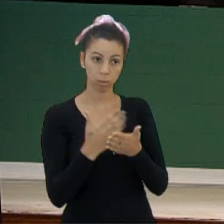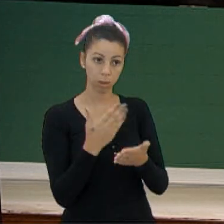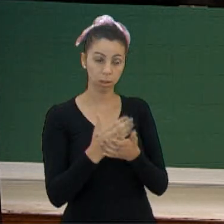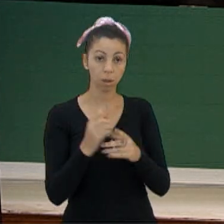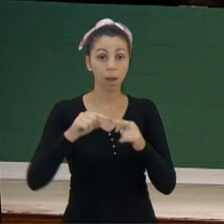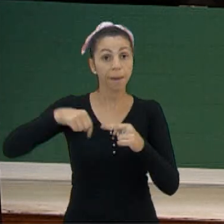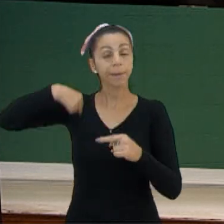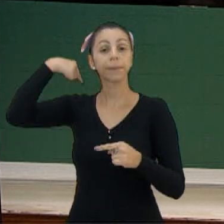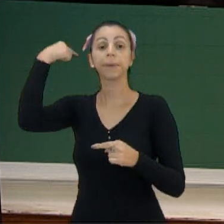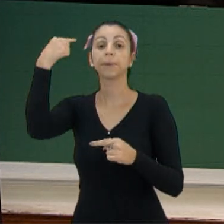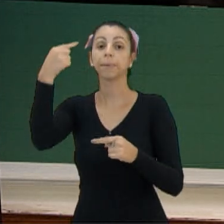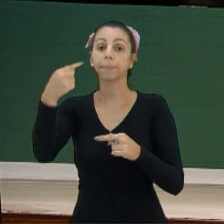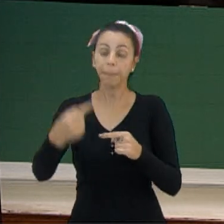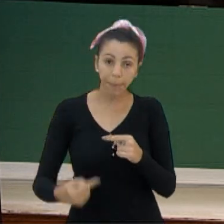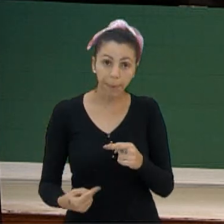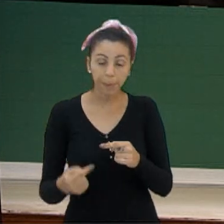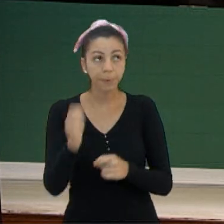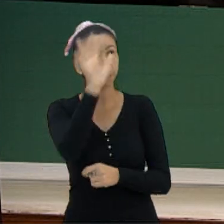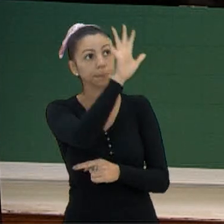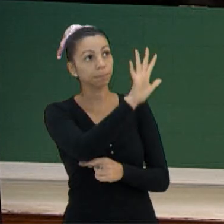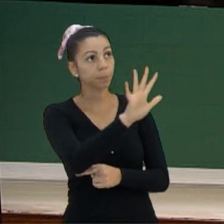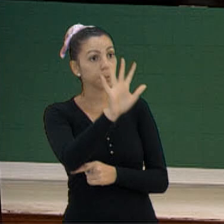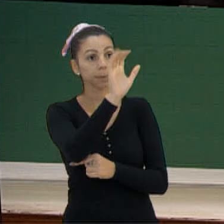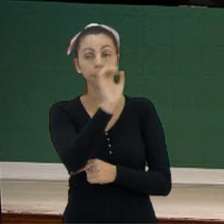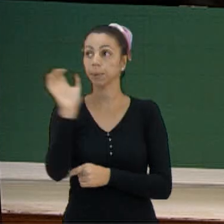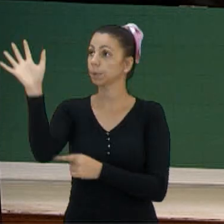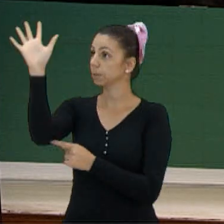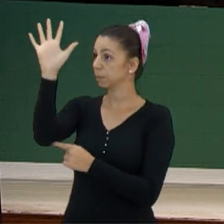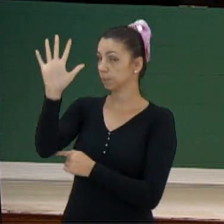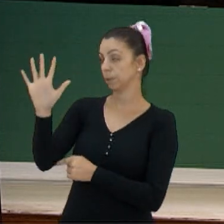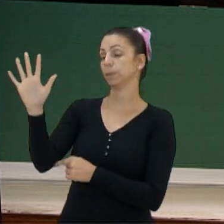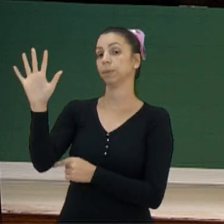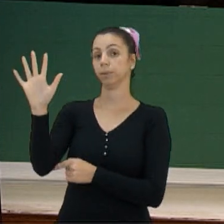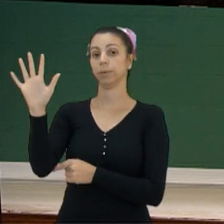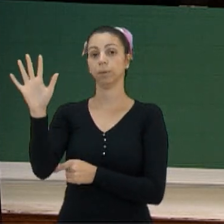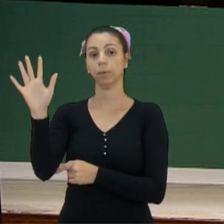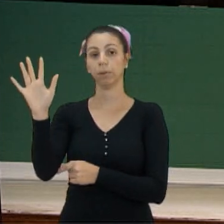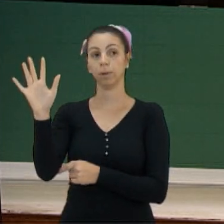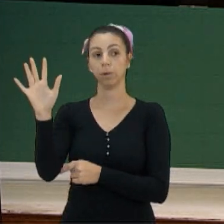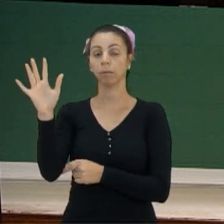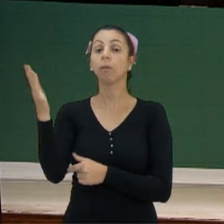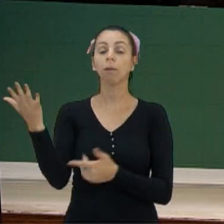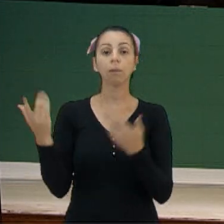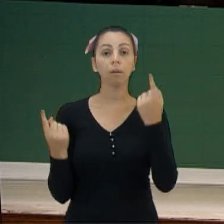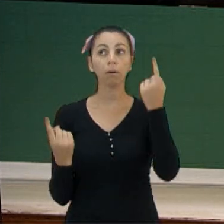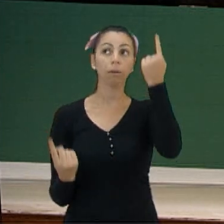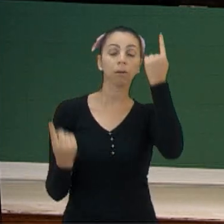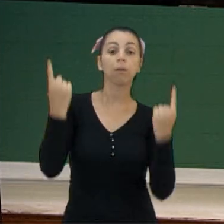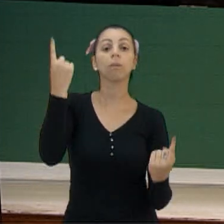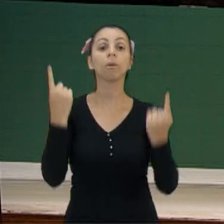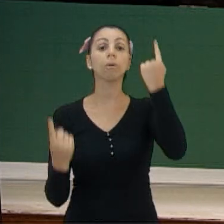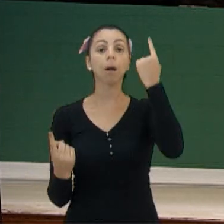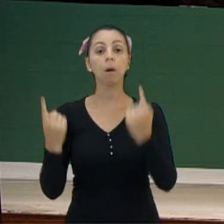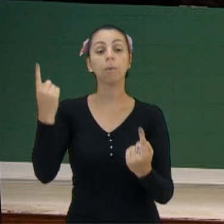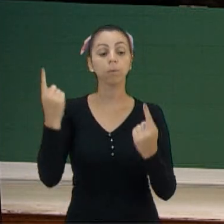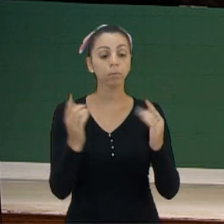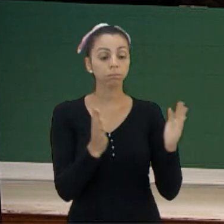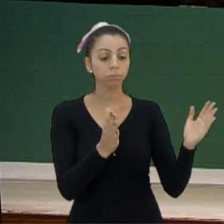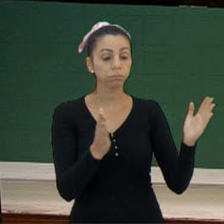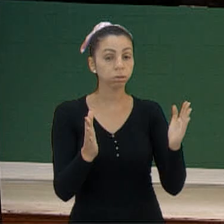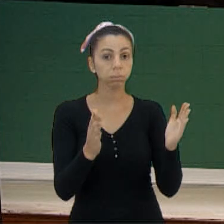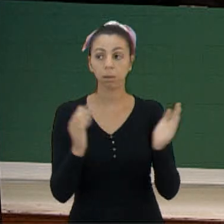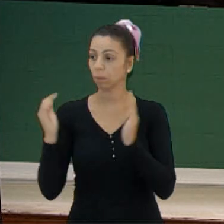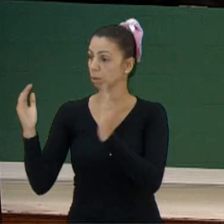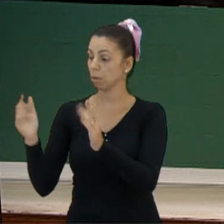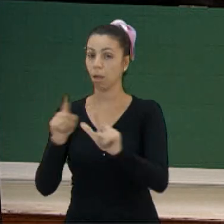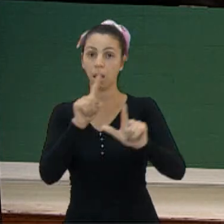Depois, você vai ver essas obras que eu vou mostrar, por isso que eu estou lendo de novo. Vai numerar qual obra pertence a qual período artístico. Letra